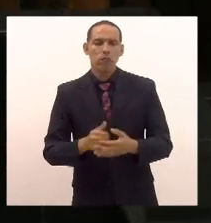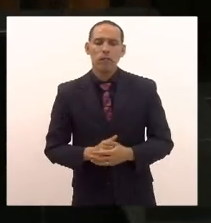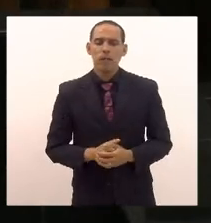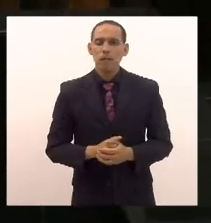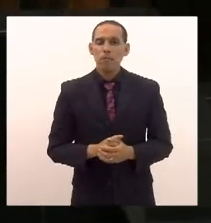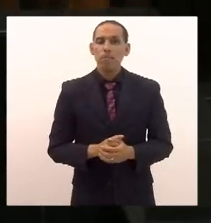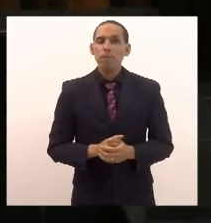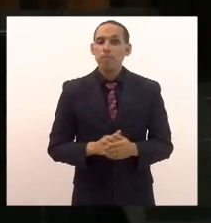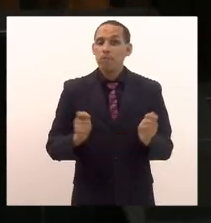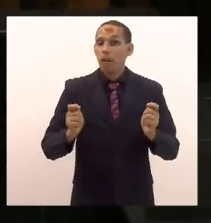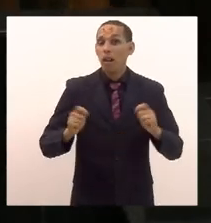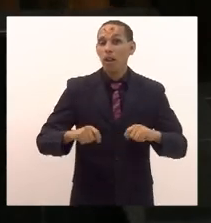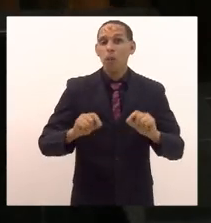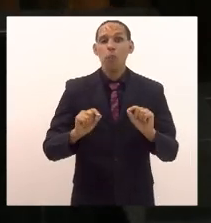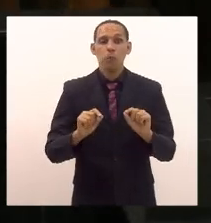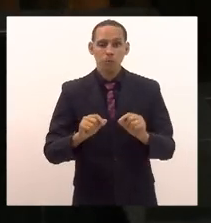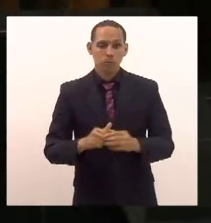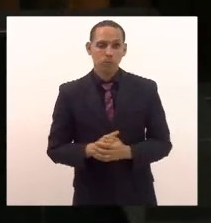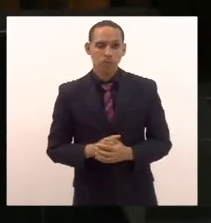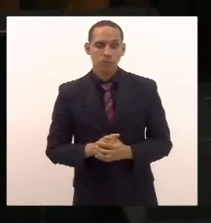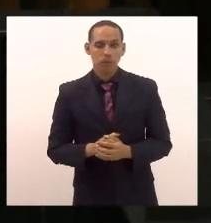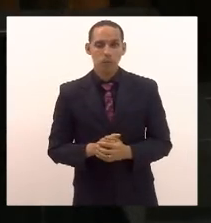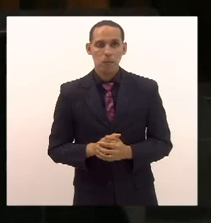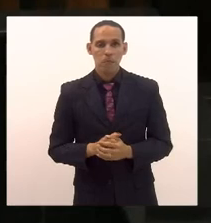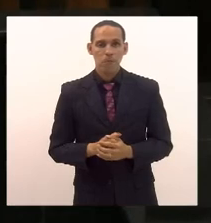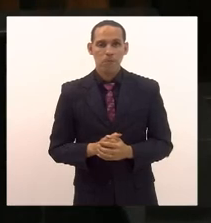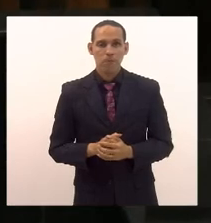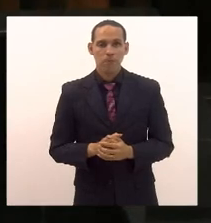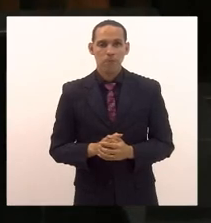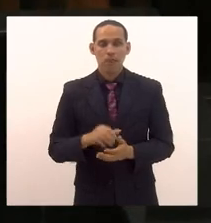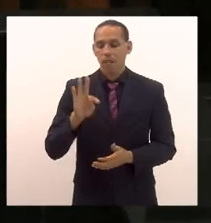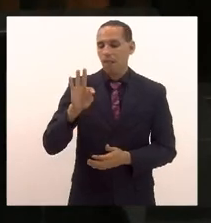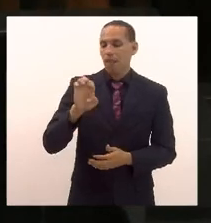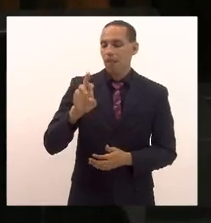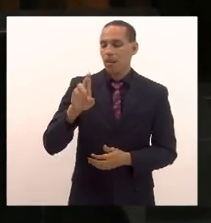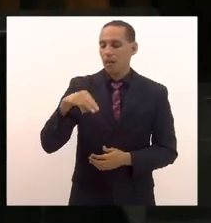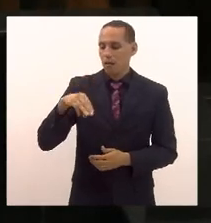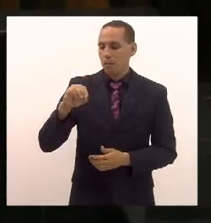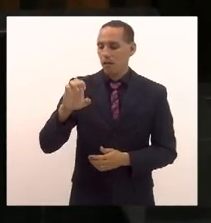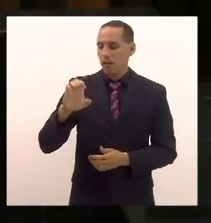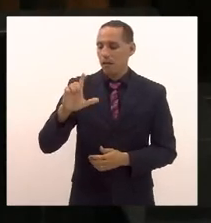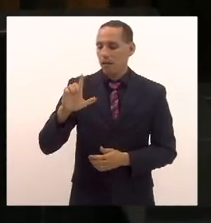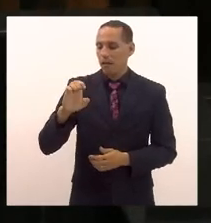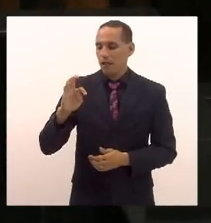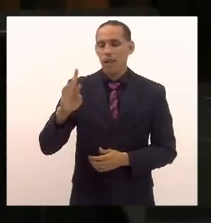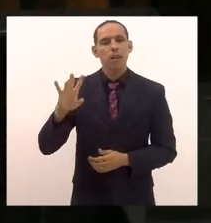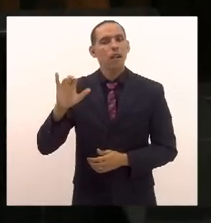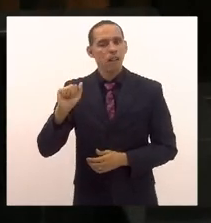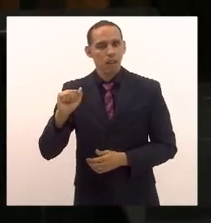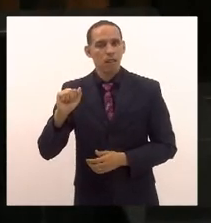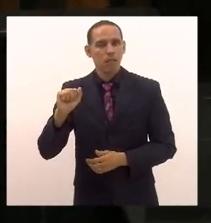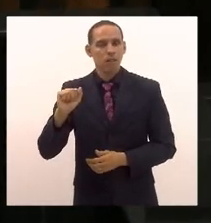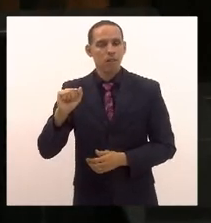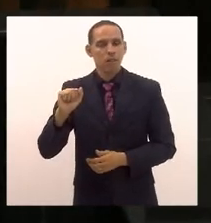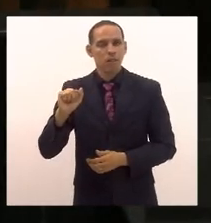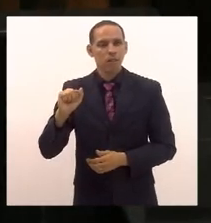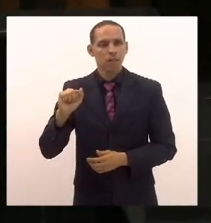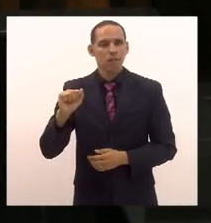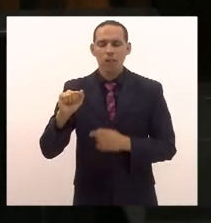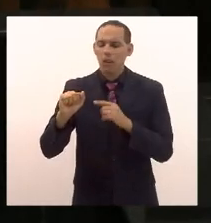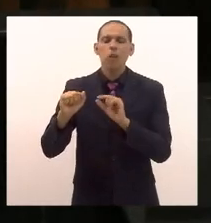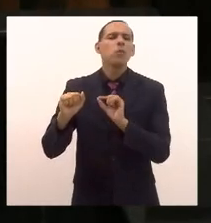O que possibilita que as termelétricas se posicionem